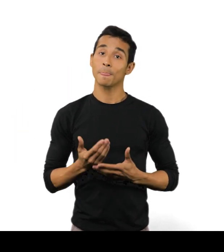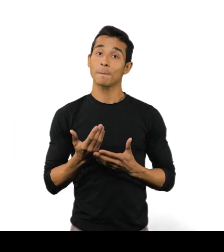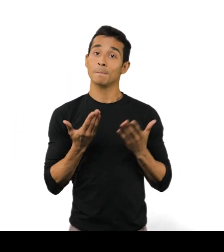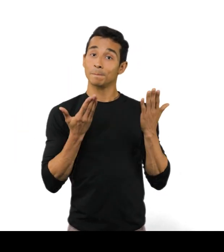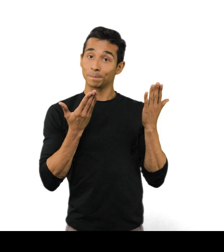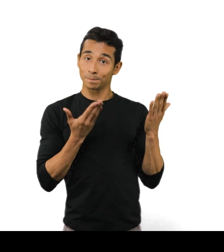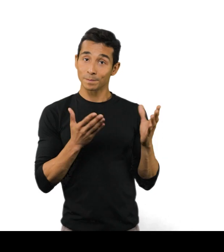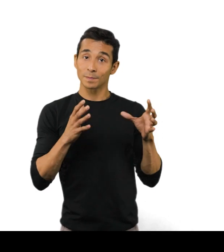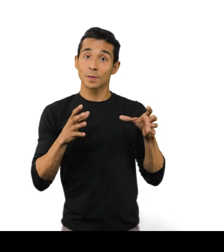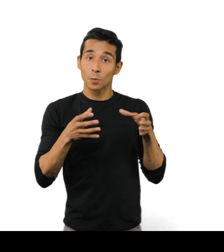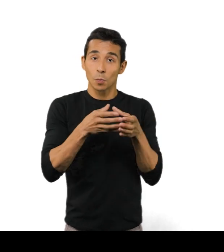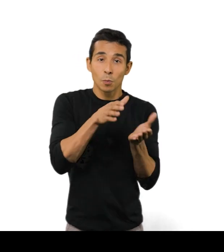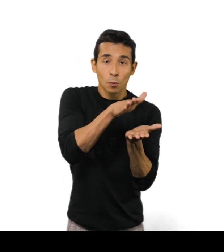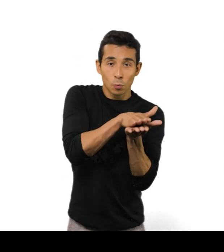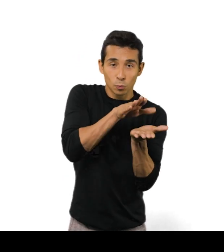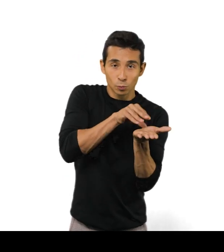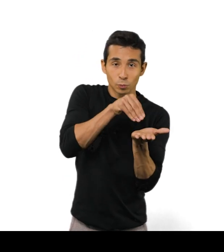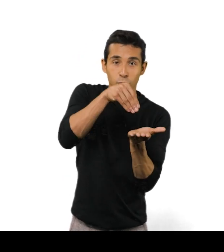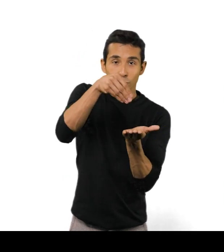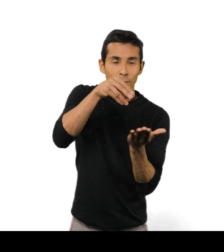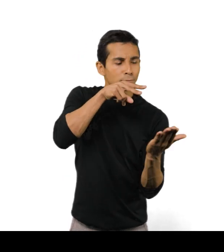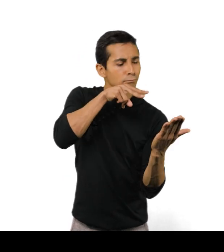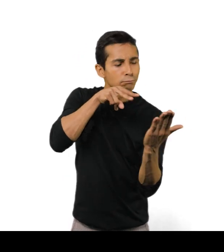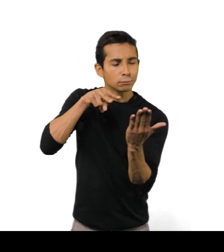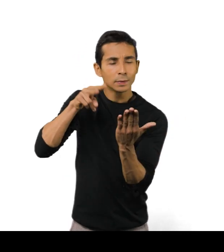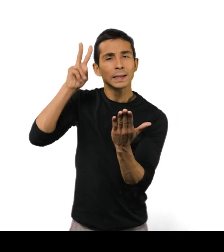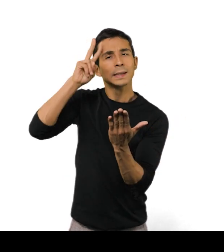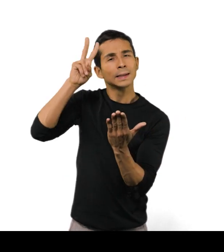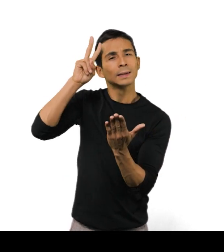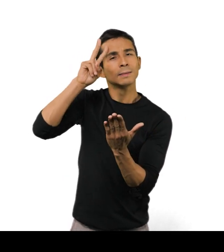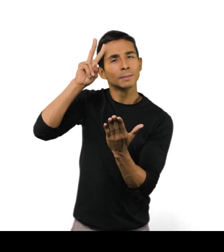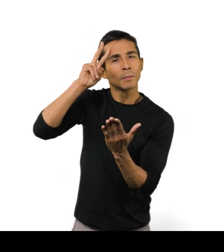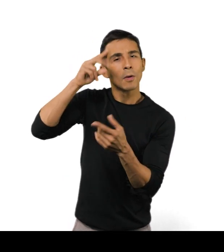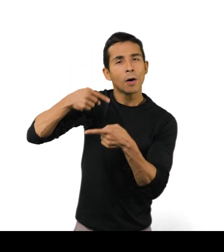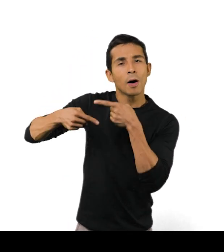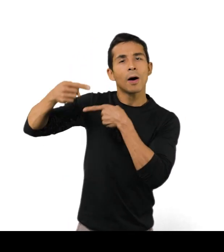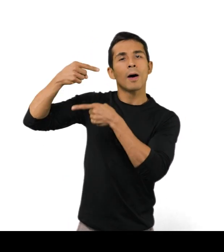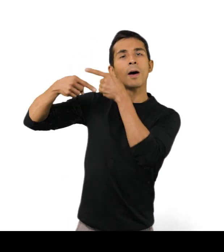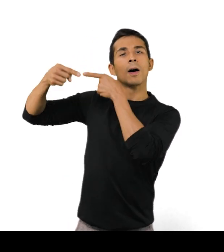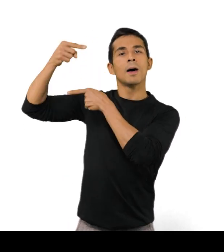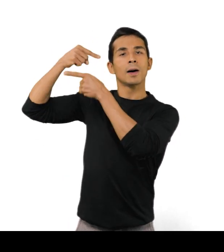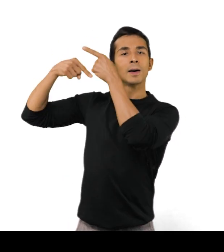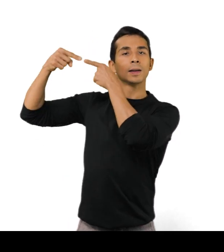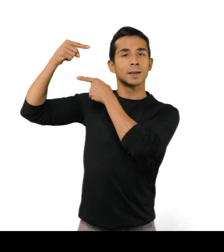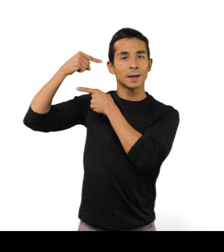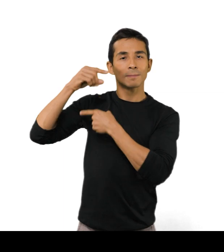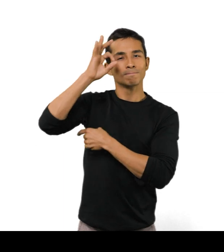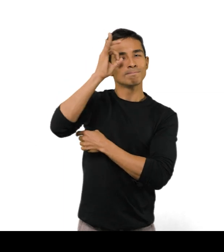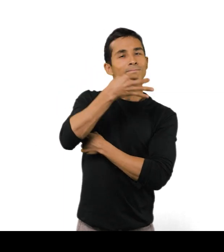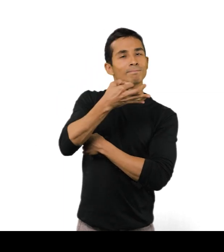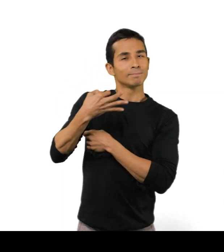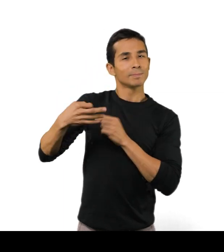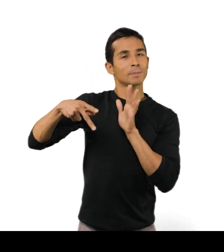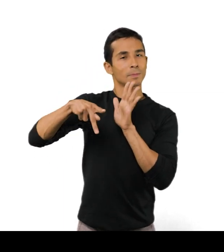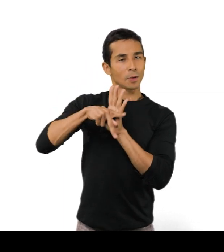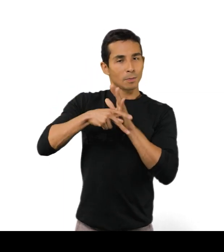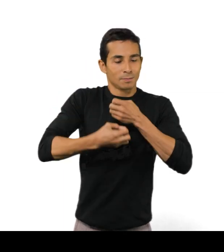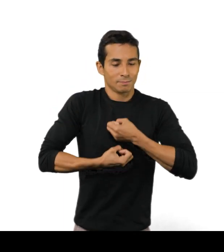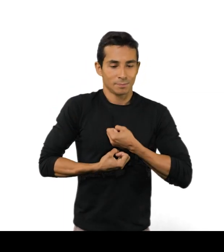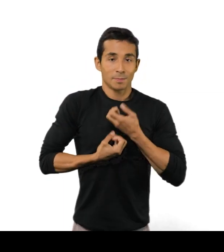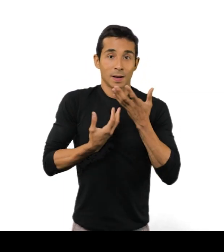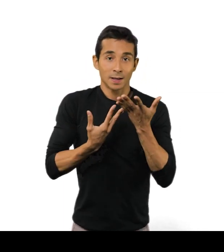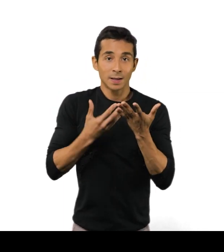série M'Oni, é possível entender a preservação da memória ancestral que Cheroanaui